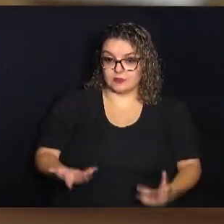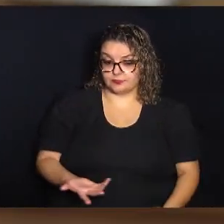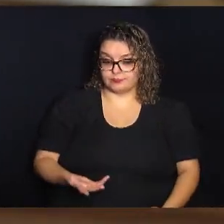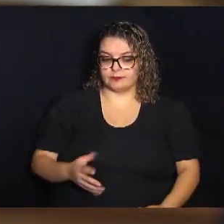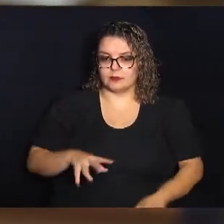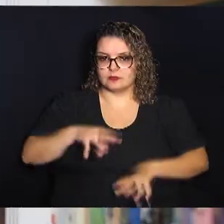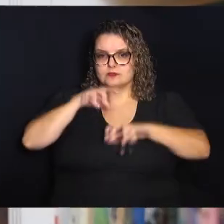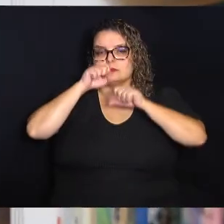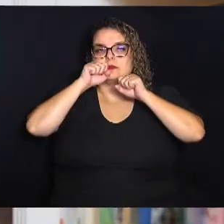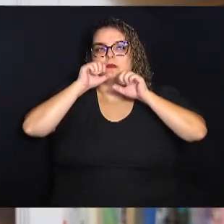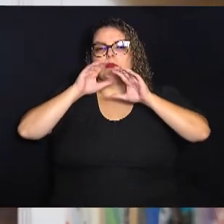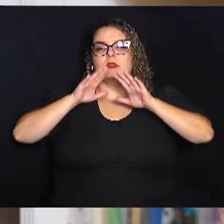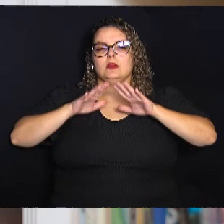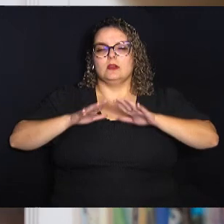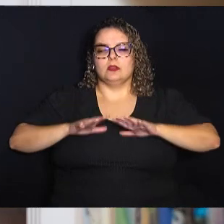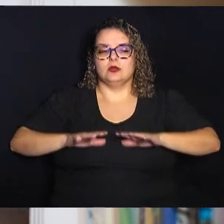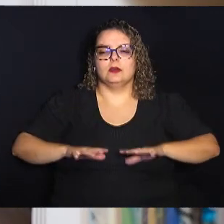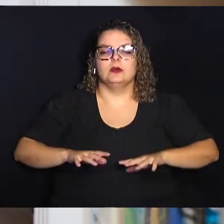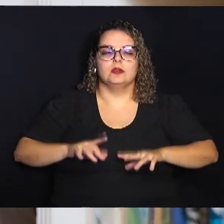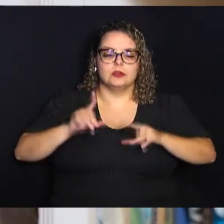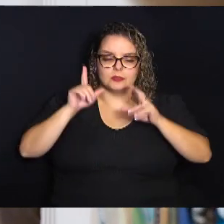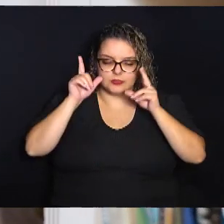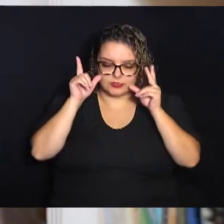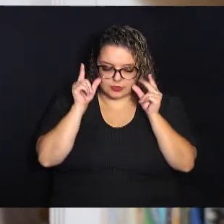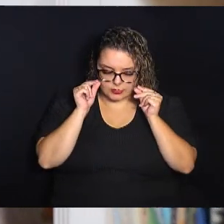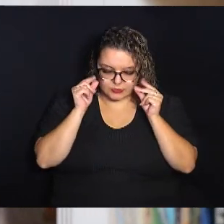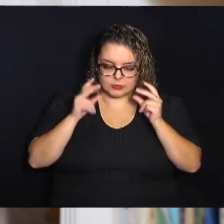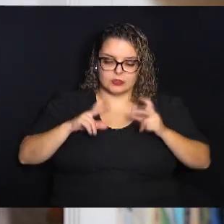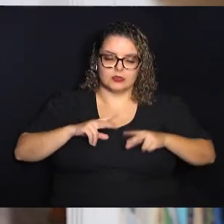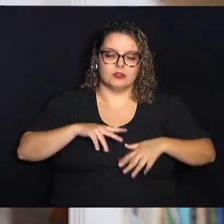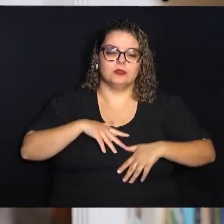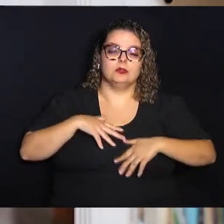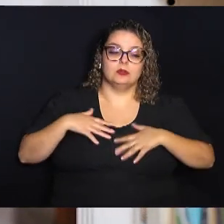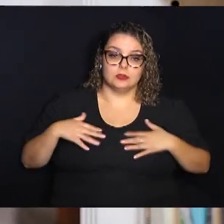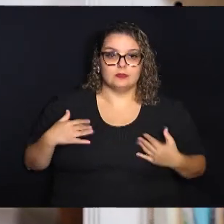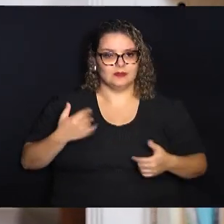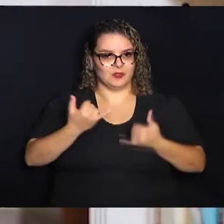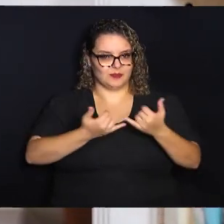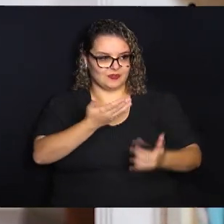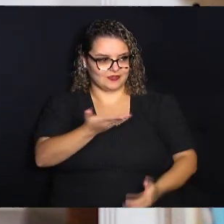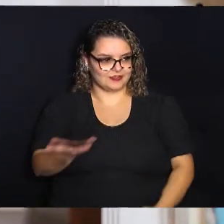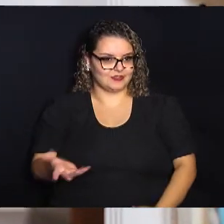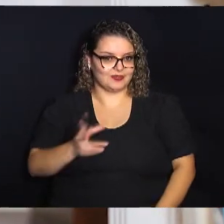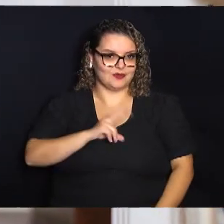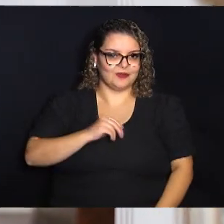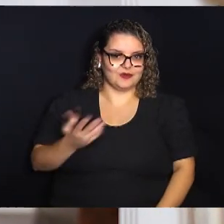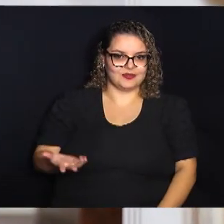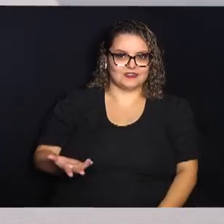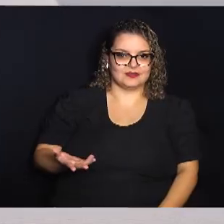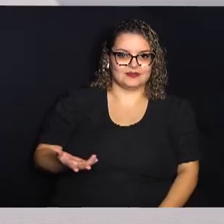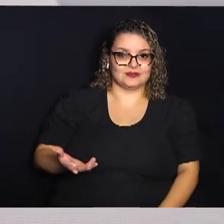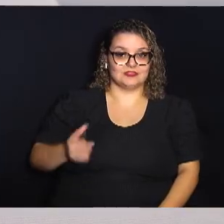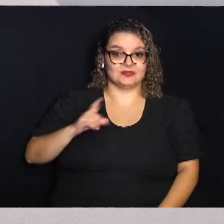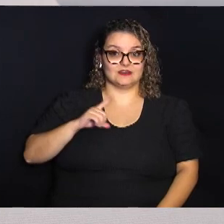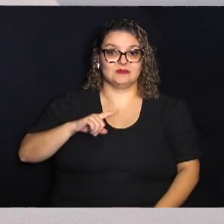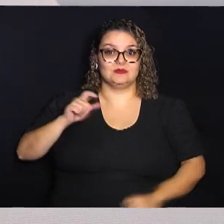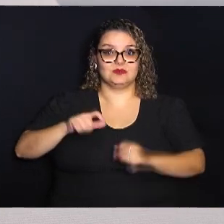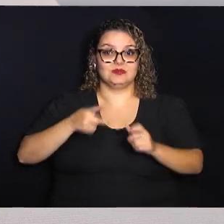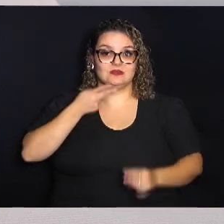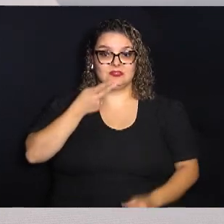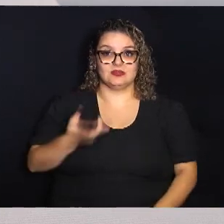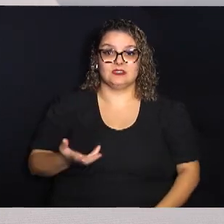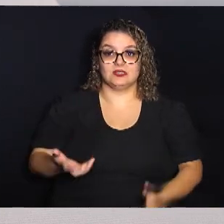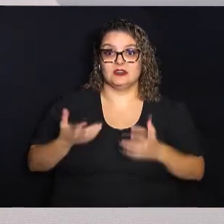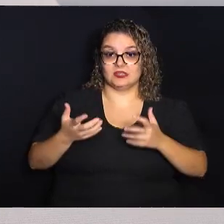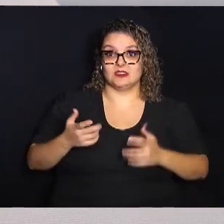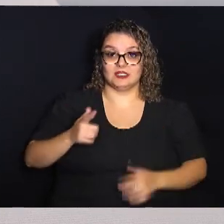aquela respirada, relaxada, né? Eu até brinquei com você, puxa vida, tem gente que falou assim, eu